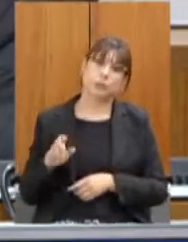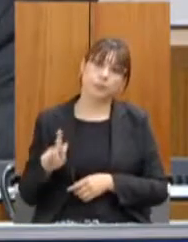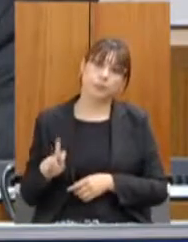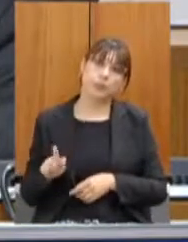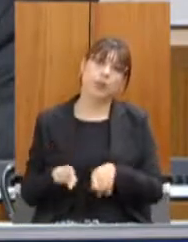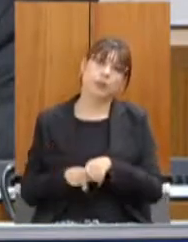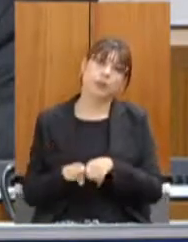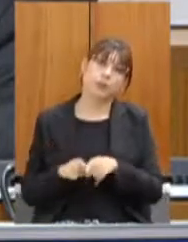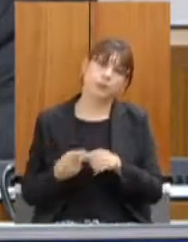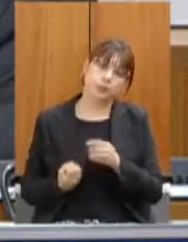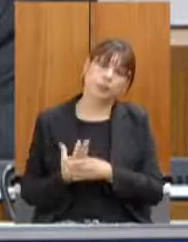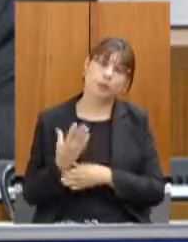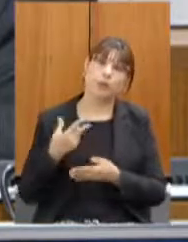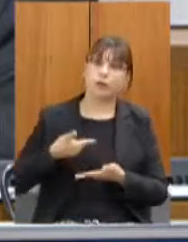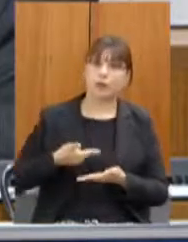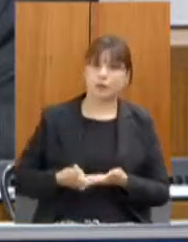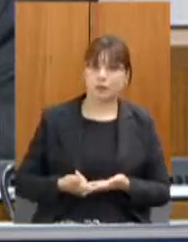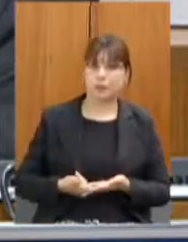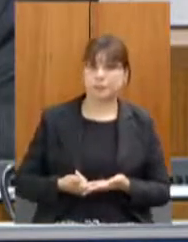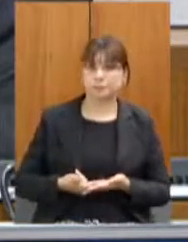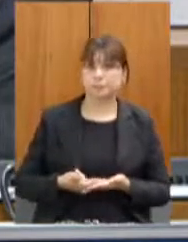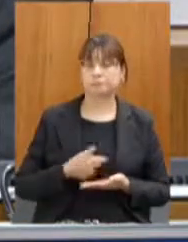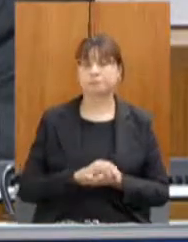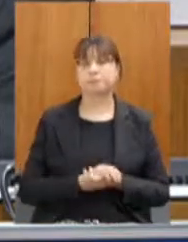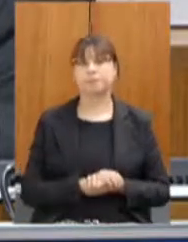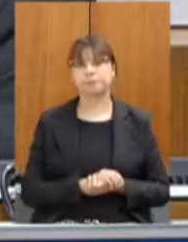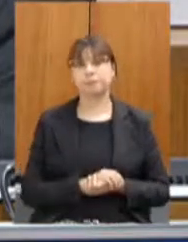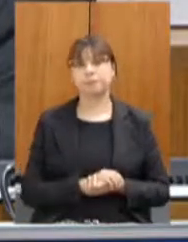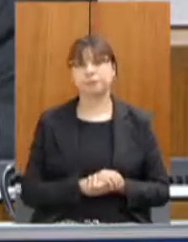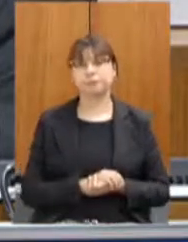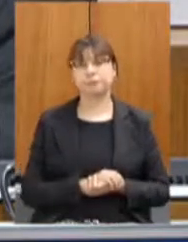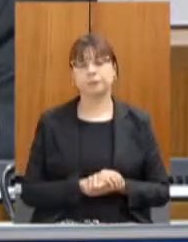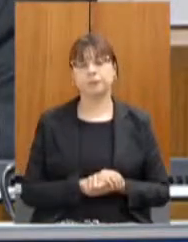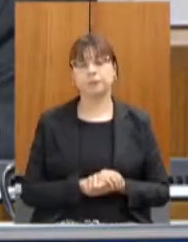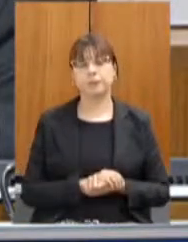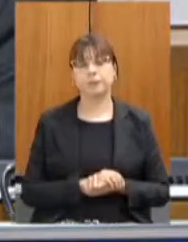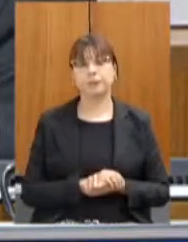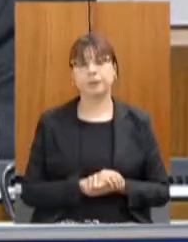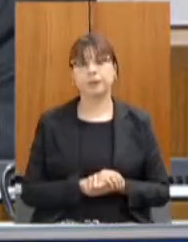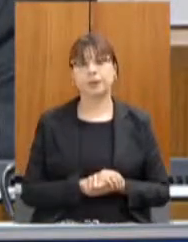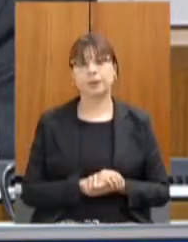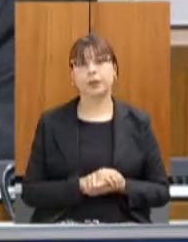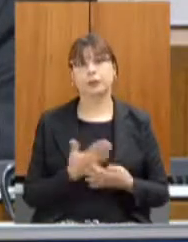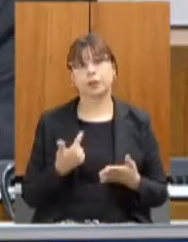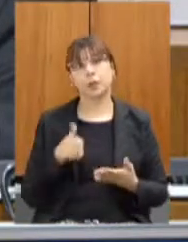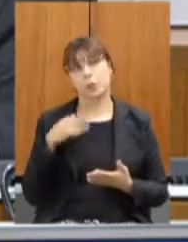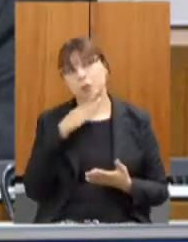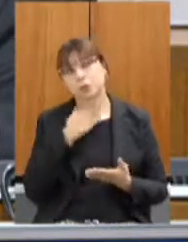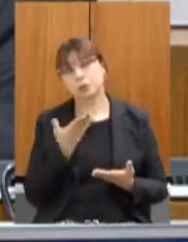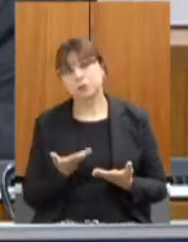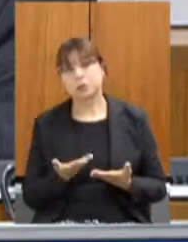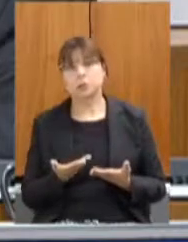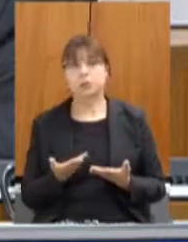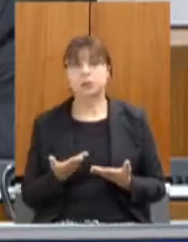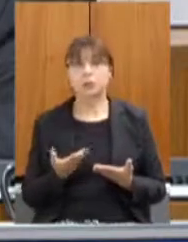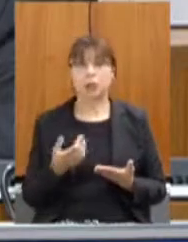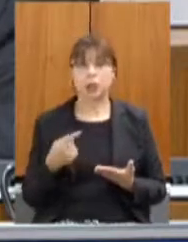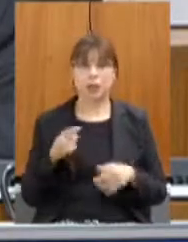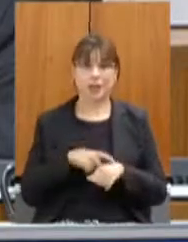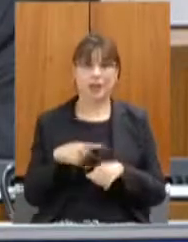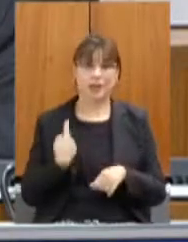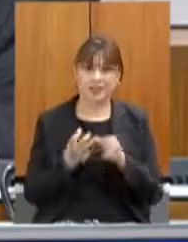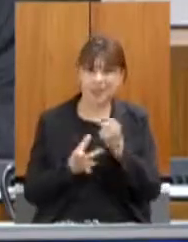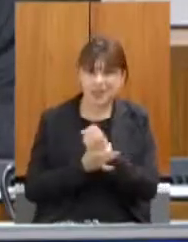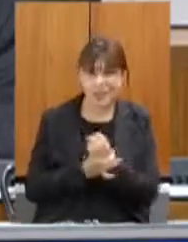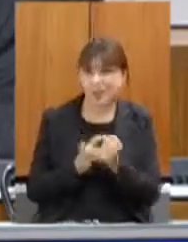relação ao que foi o que o estado ganhou gás tormento Então o que eu entendo é isso assim a gente quando faz um seguro